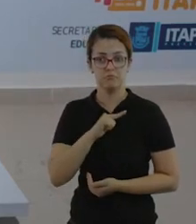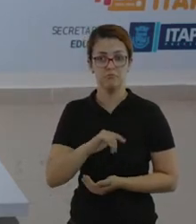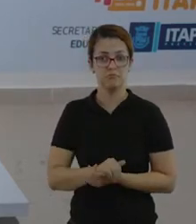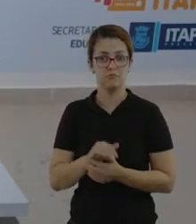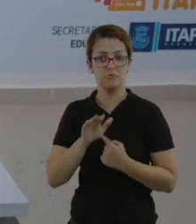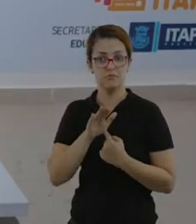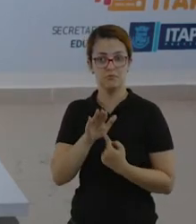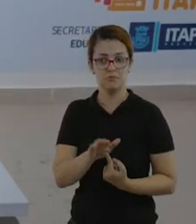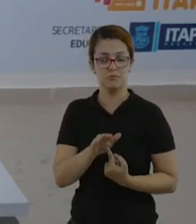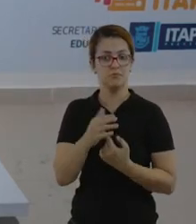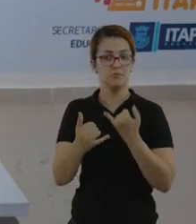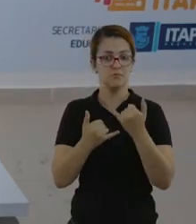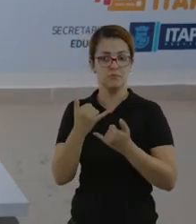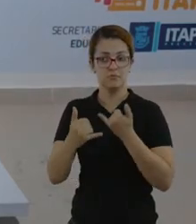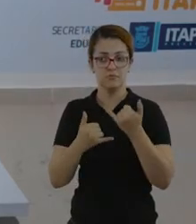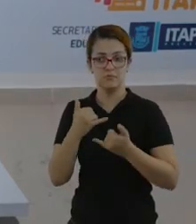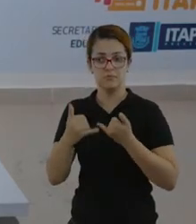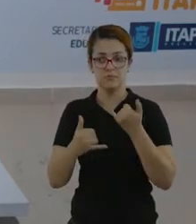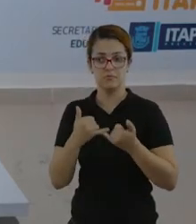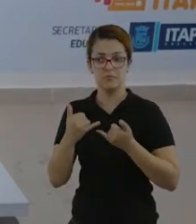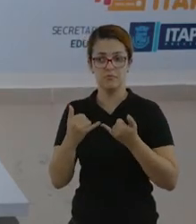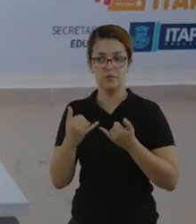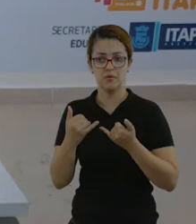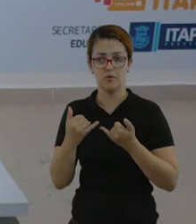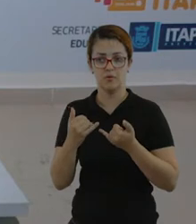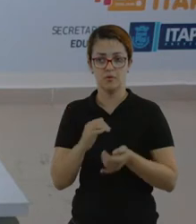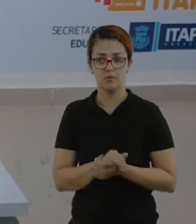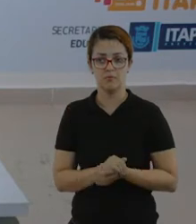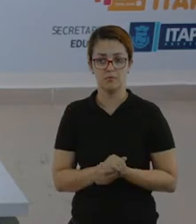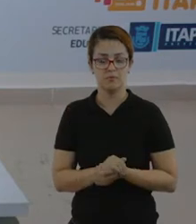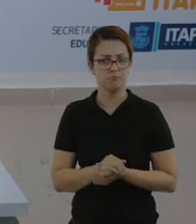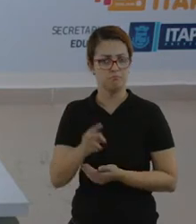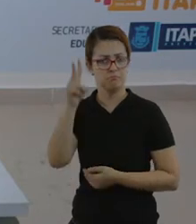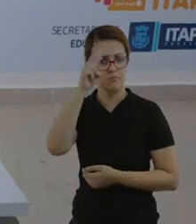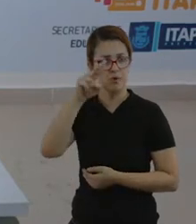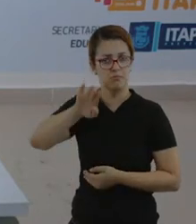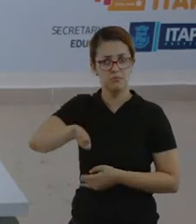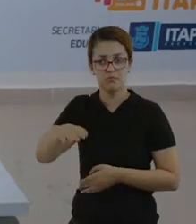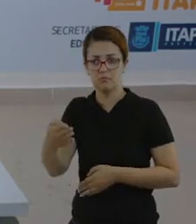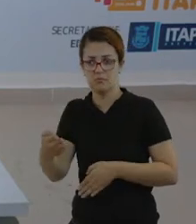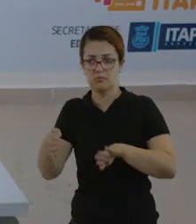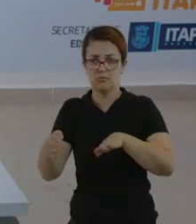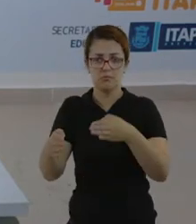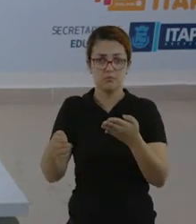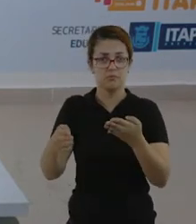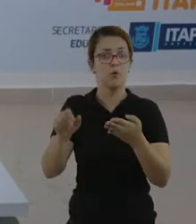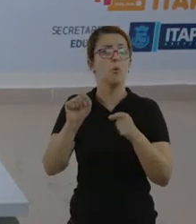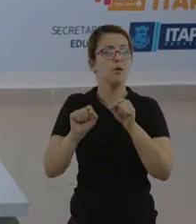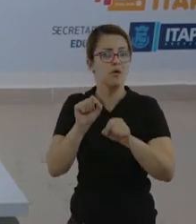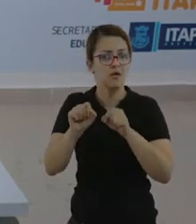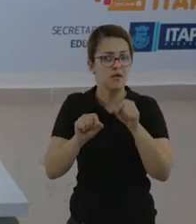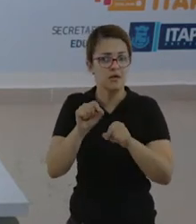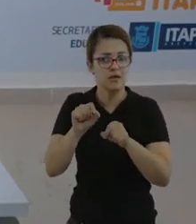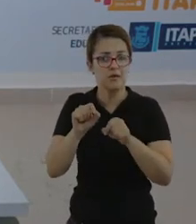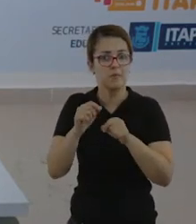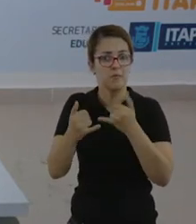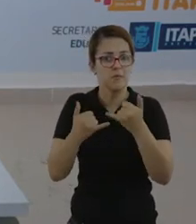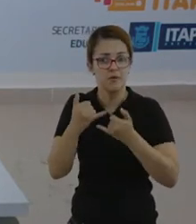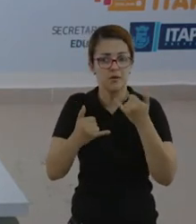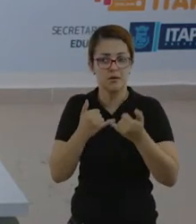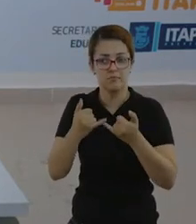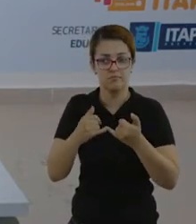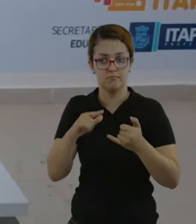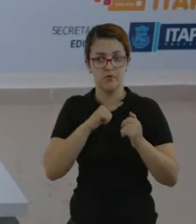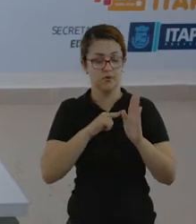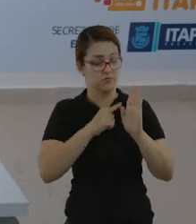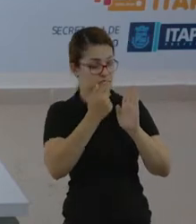para apresentar. Primeiro jogo é o Memory Card. Como assim o Memory Card? Memory Card nada mais é do que um jogo da memória. Eu montei aqui